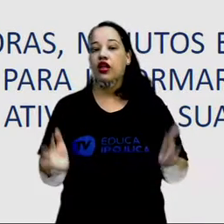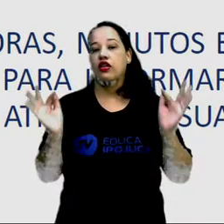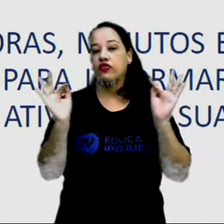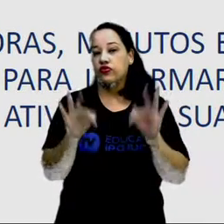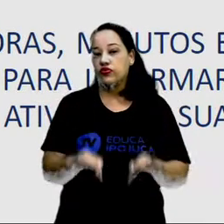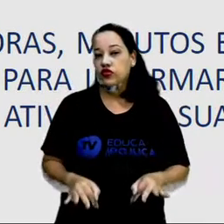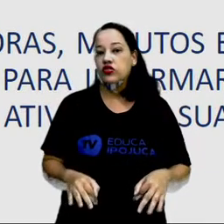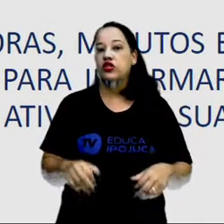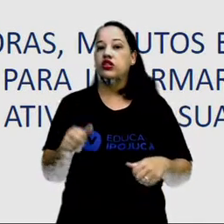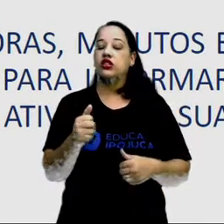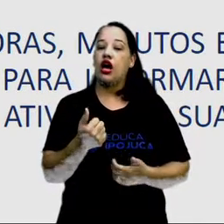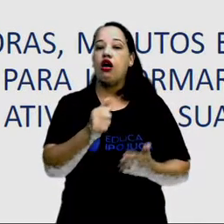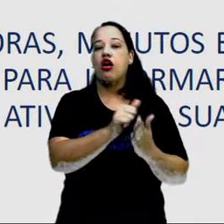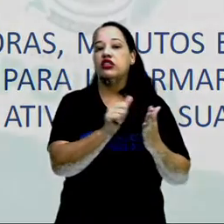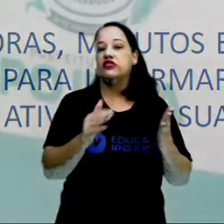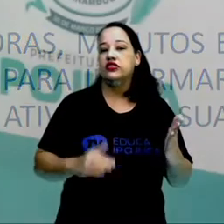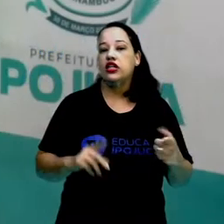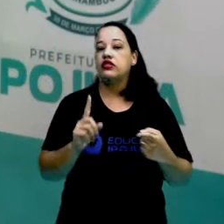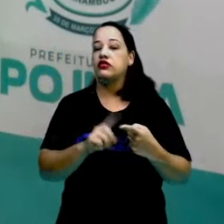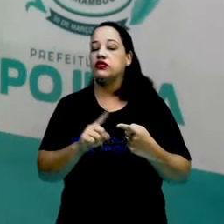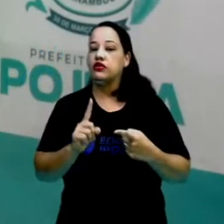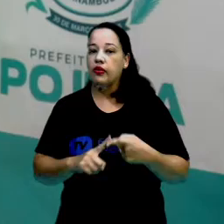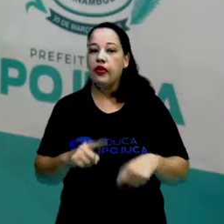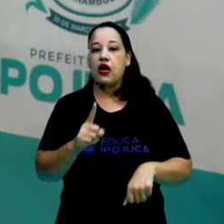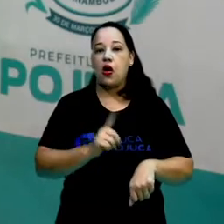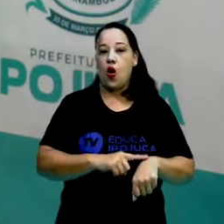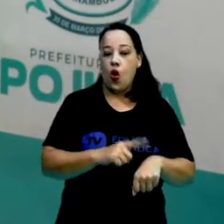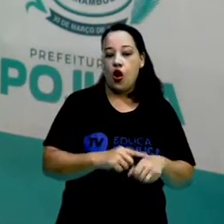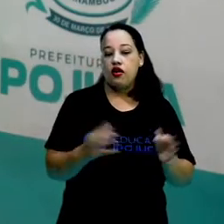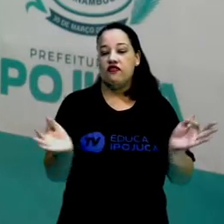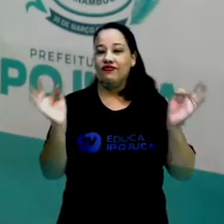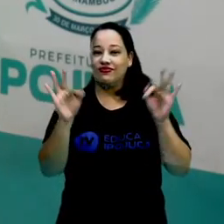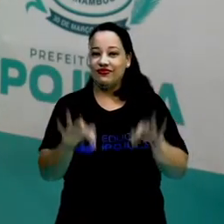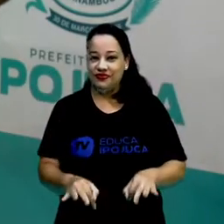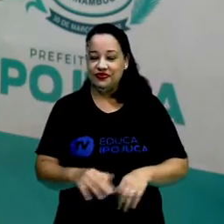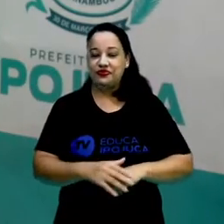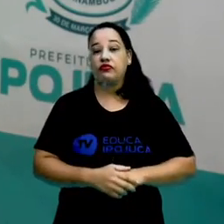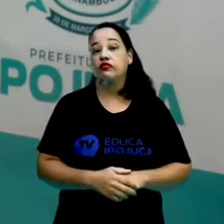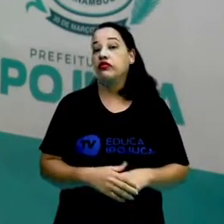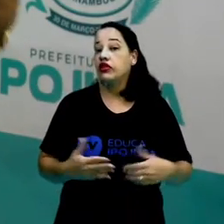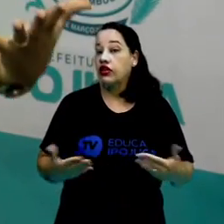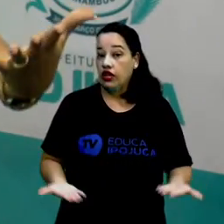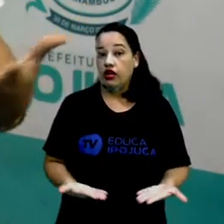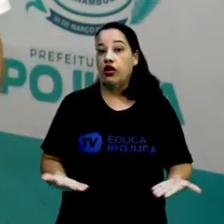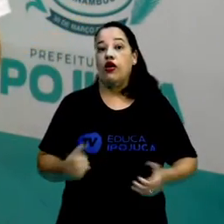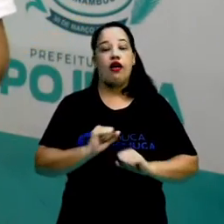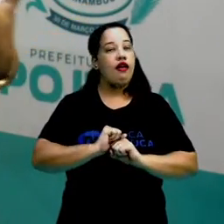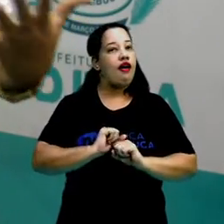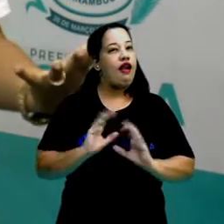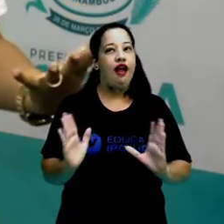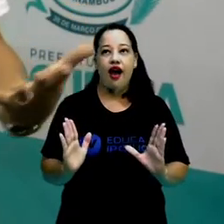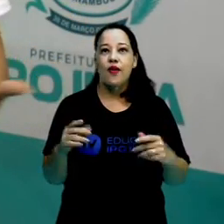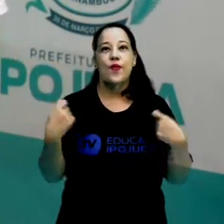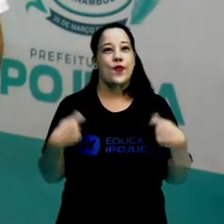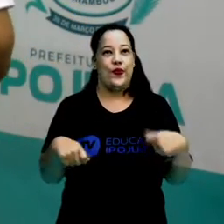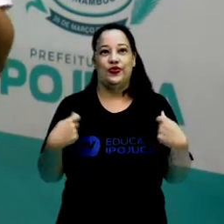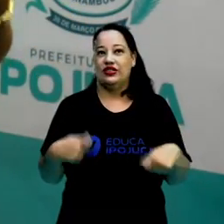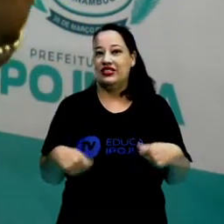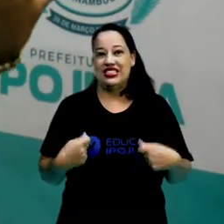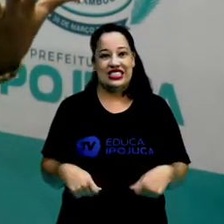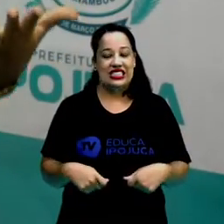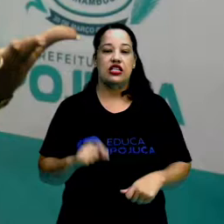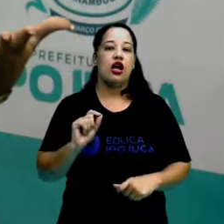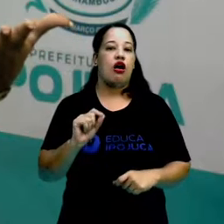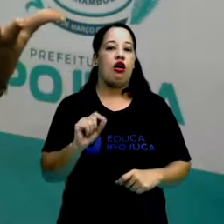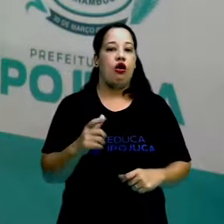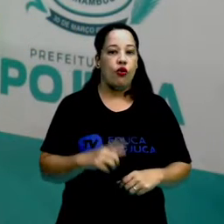atividade e sua duração. Olhando aqui para a professora, é claro que precisamos ter essa dinâmica da